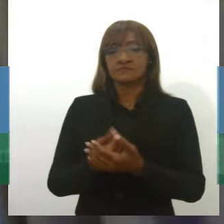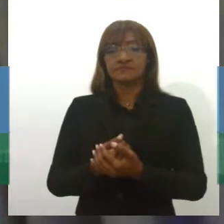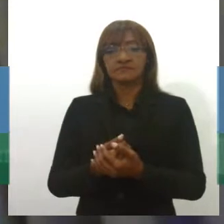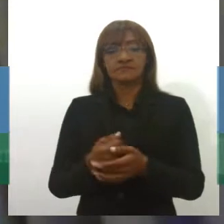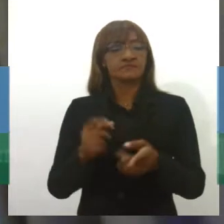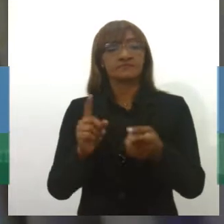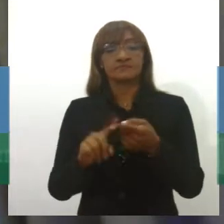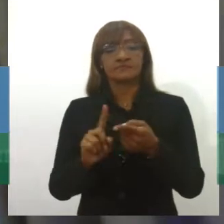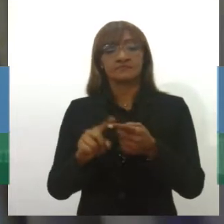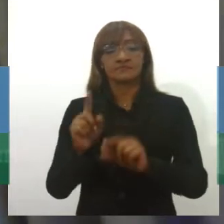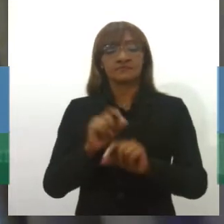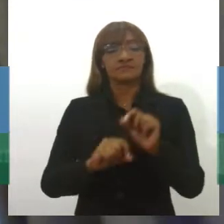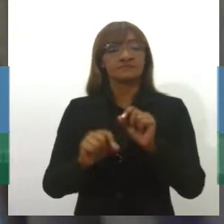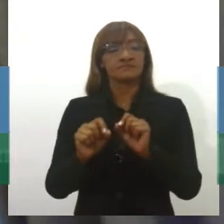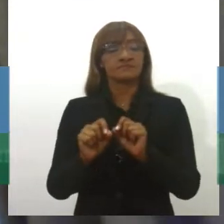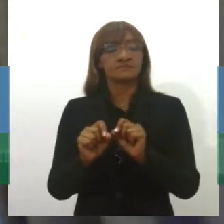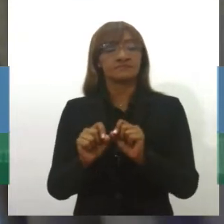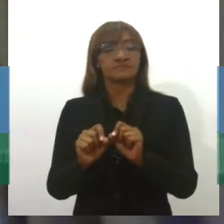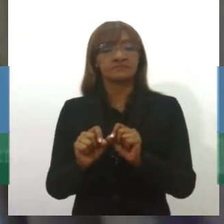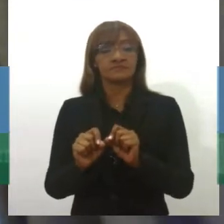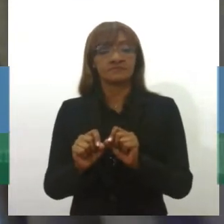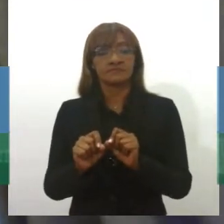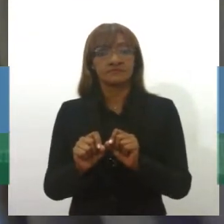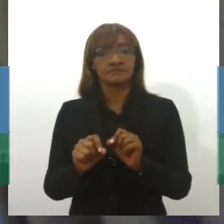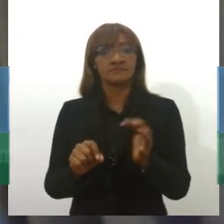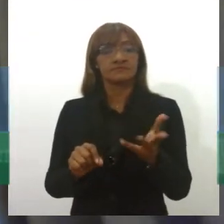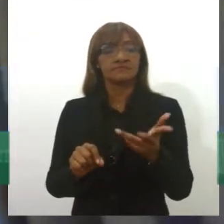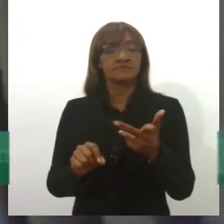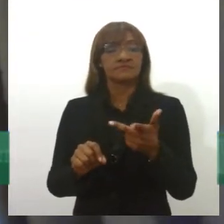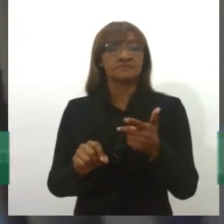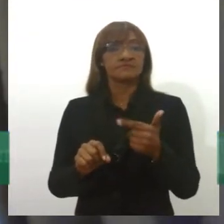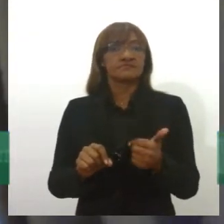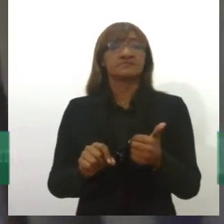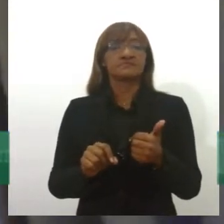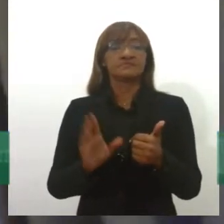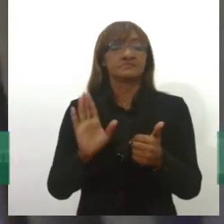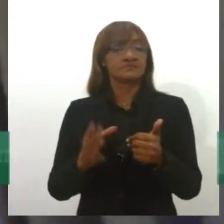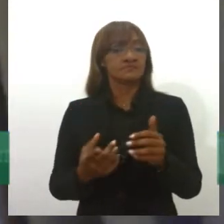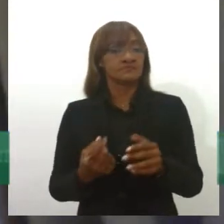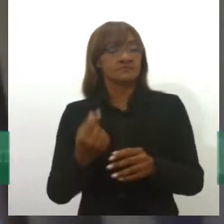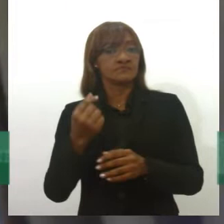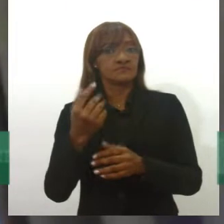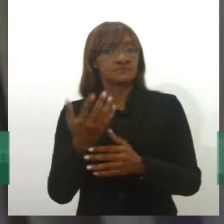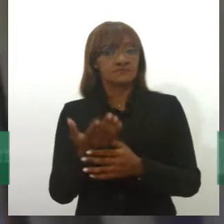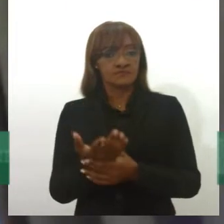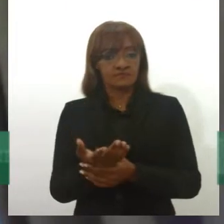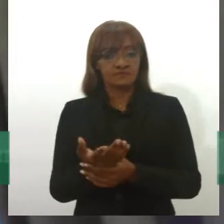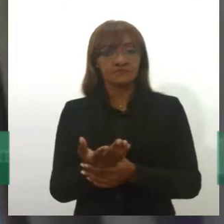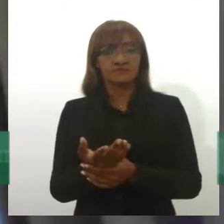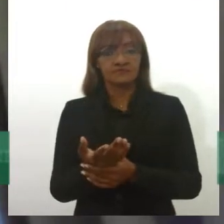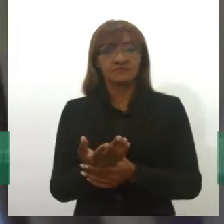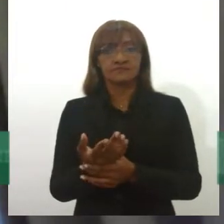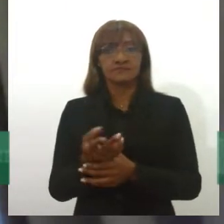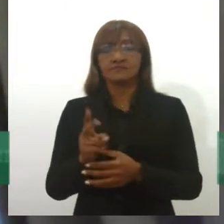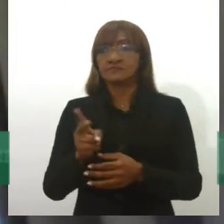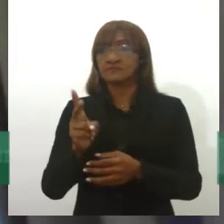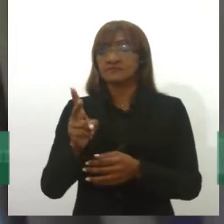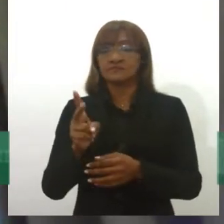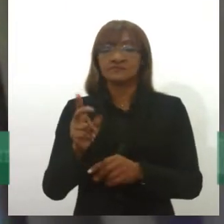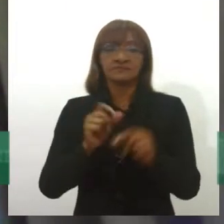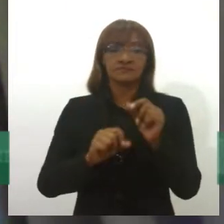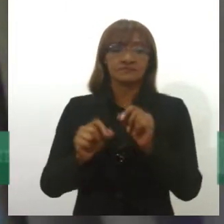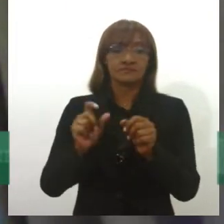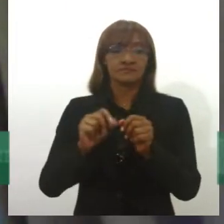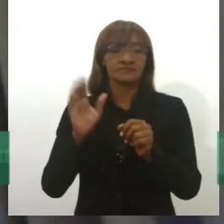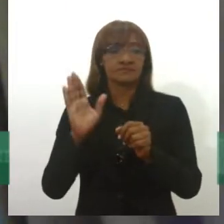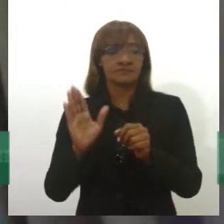prática internacional, né, a forma de controle de preços, né, de arrefecimento de aumento de preços, é feito